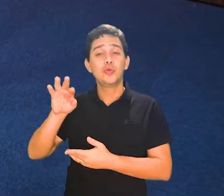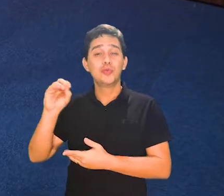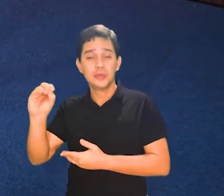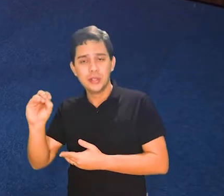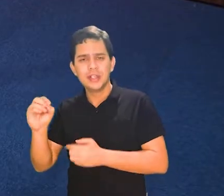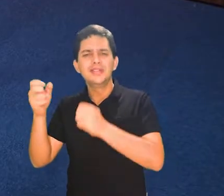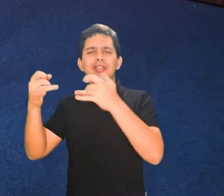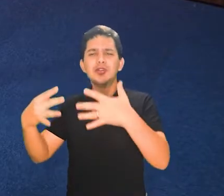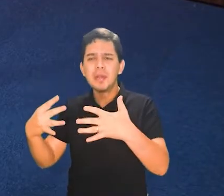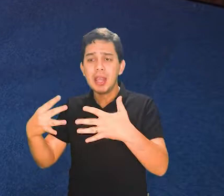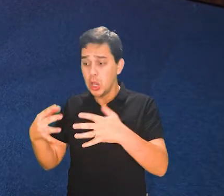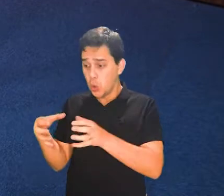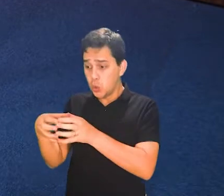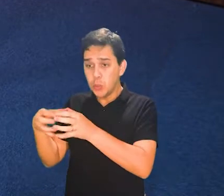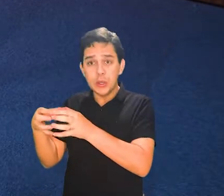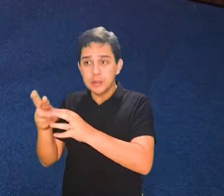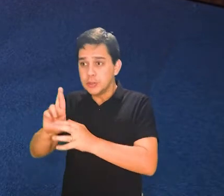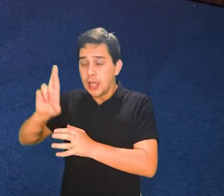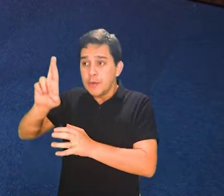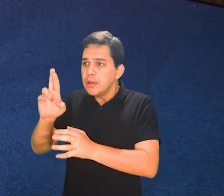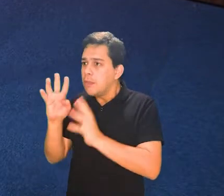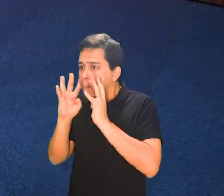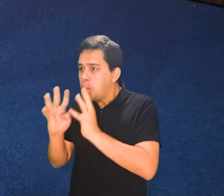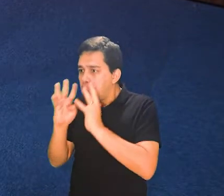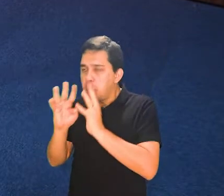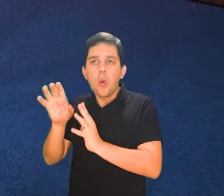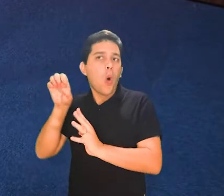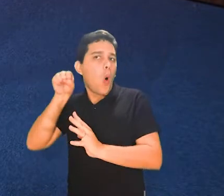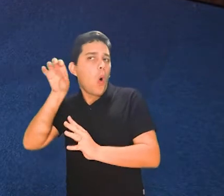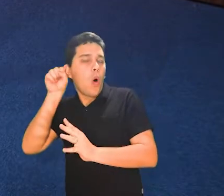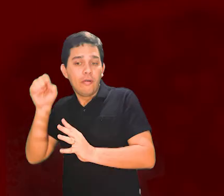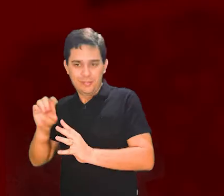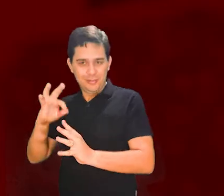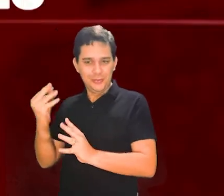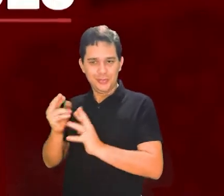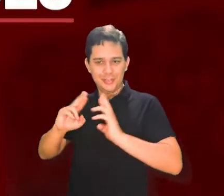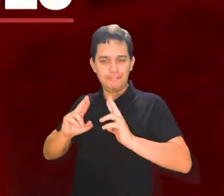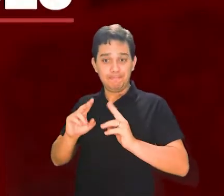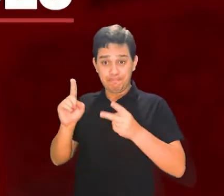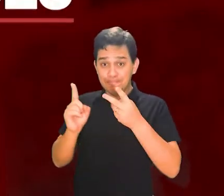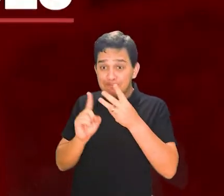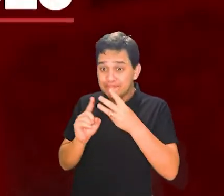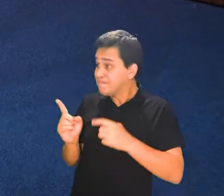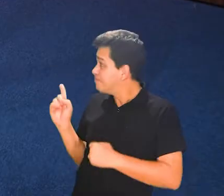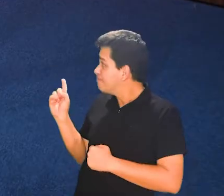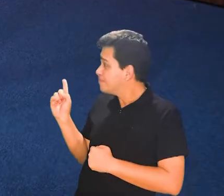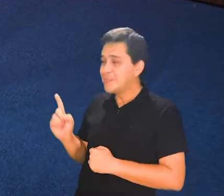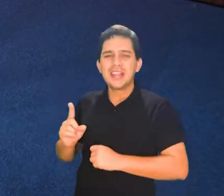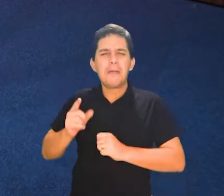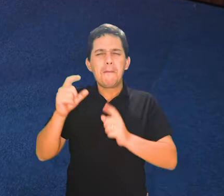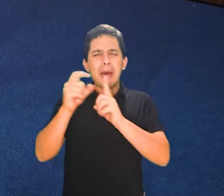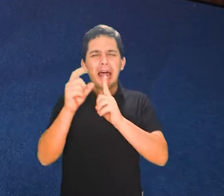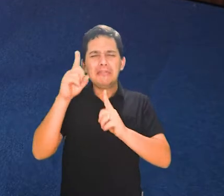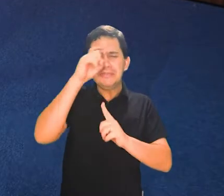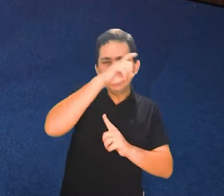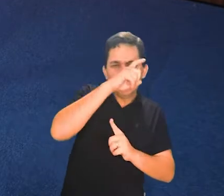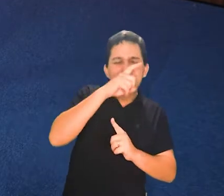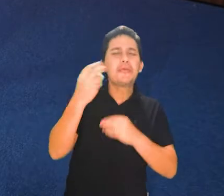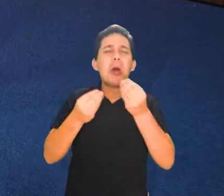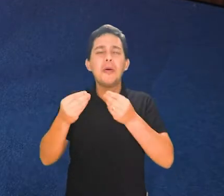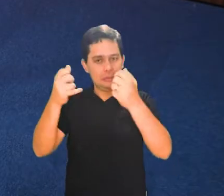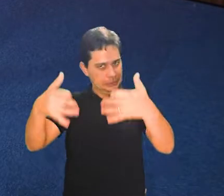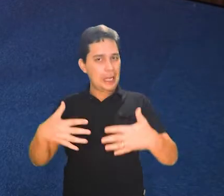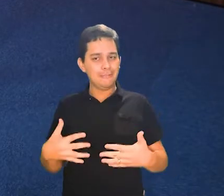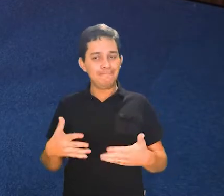sobre a ouvidoria do MPRJ. E assista a mais uma edição do quadro Juridiquês. Está no ar para todo o Brasil o